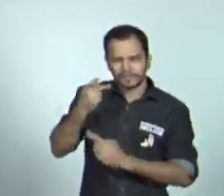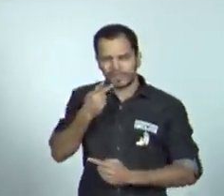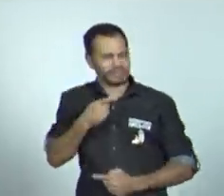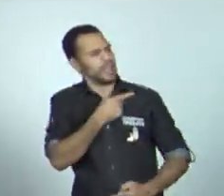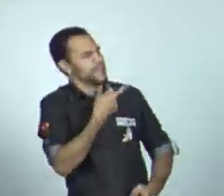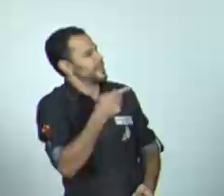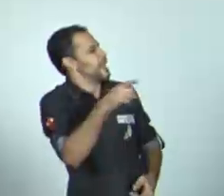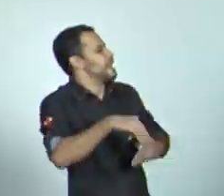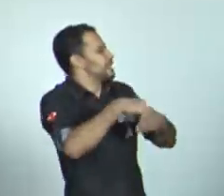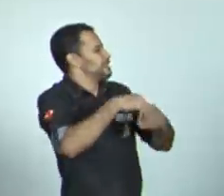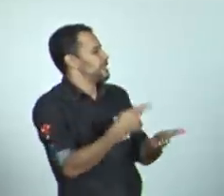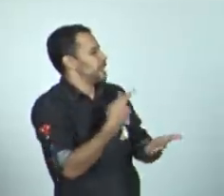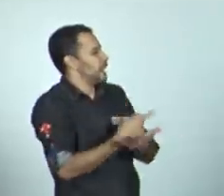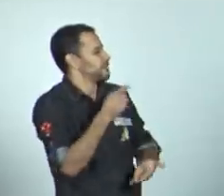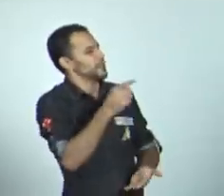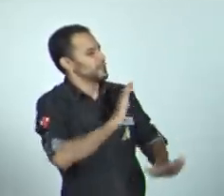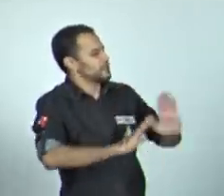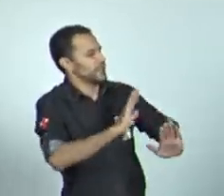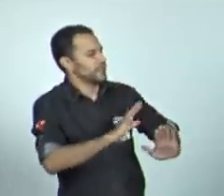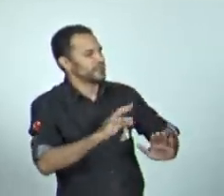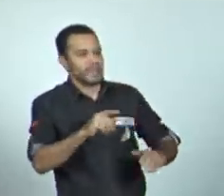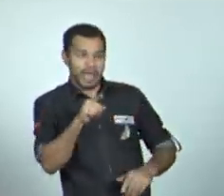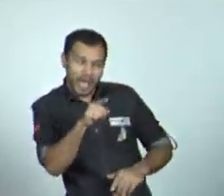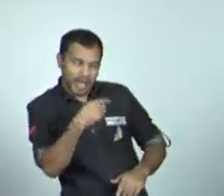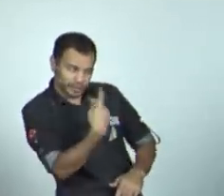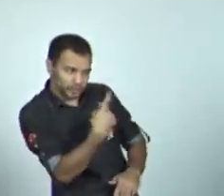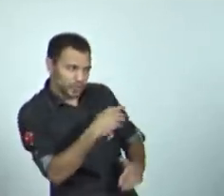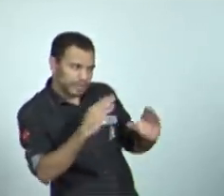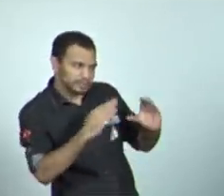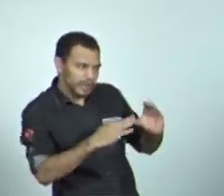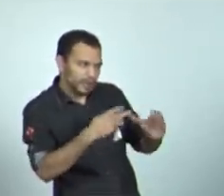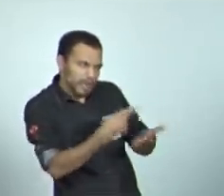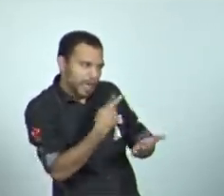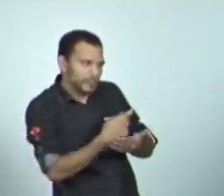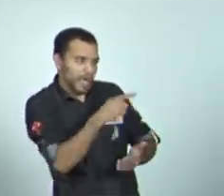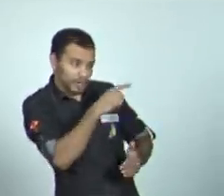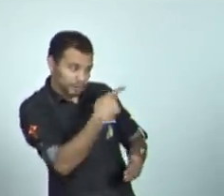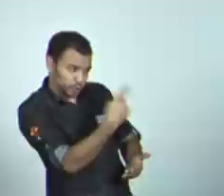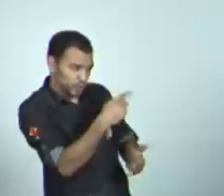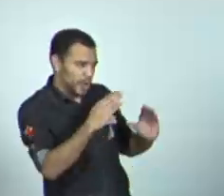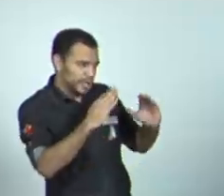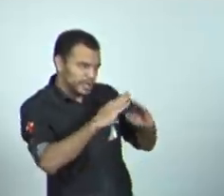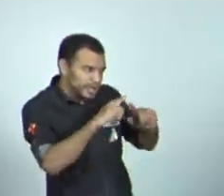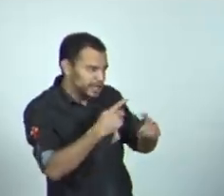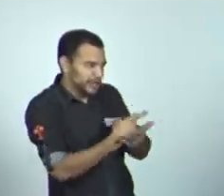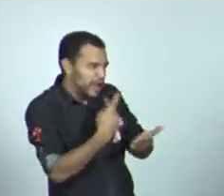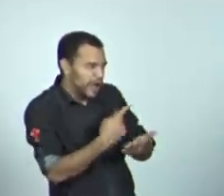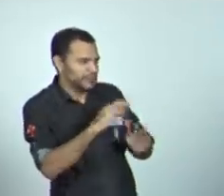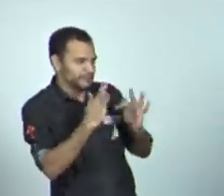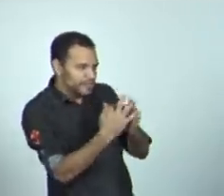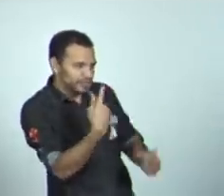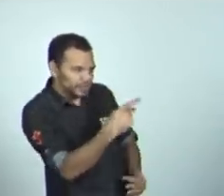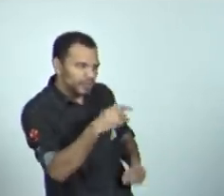líder a falar eu passei um dia falar da sua célula da sua igreja do seu povo da sua família do seu pai e da sua mãe do seu filho